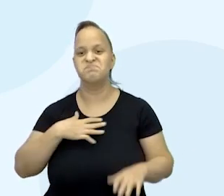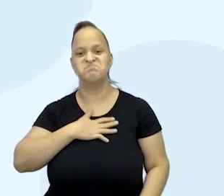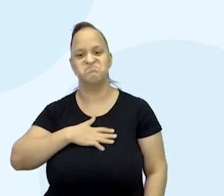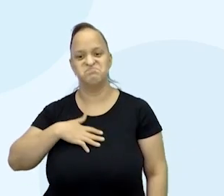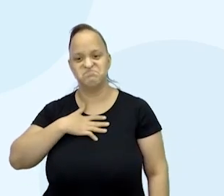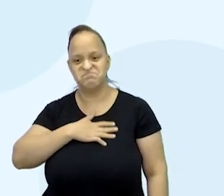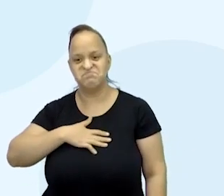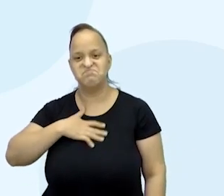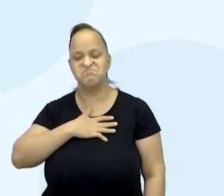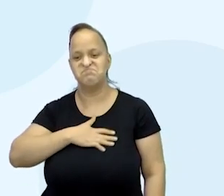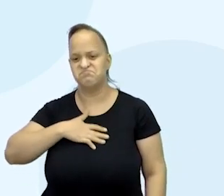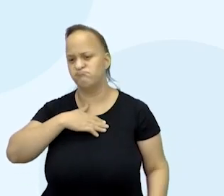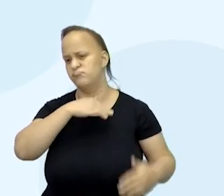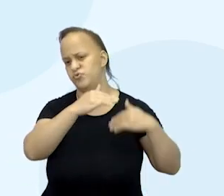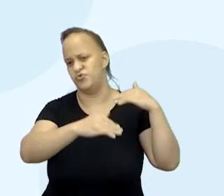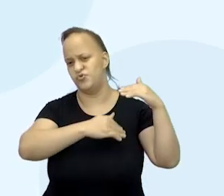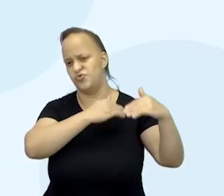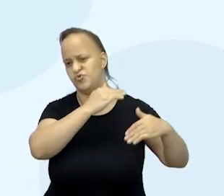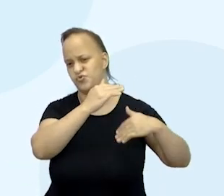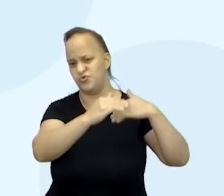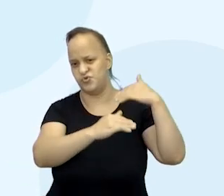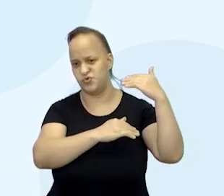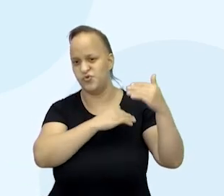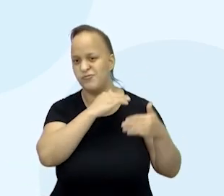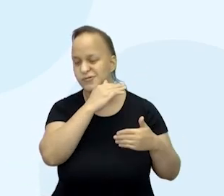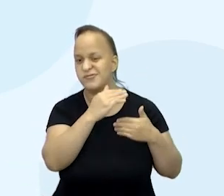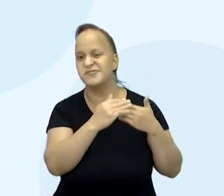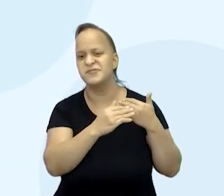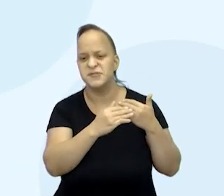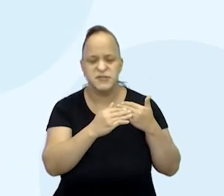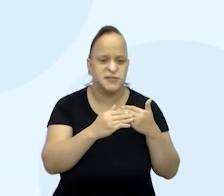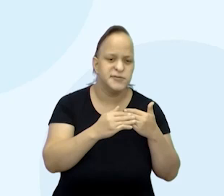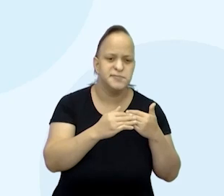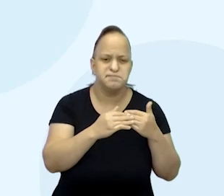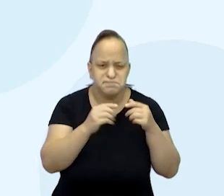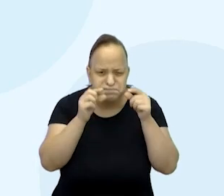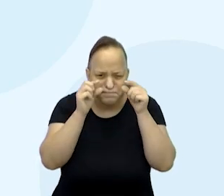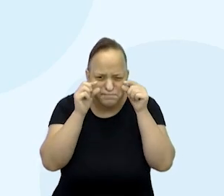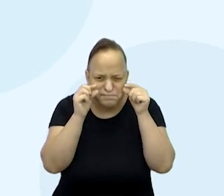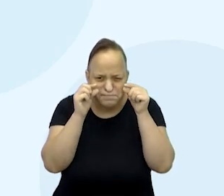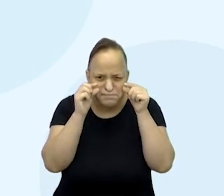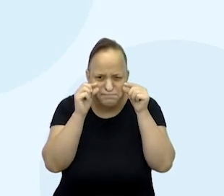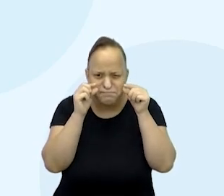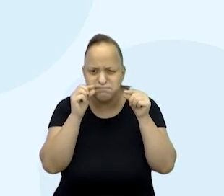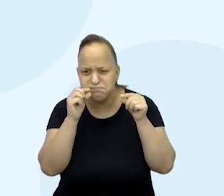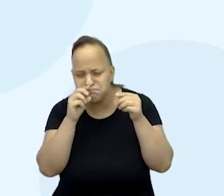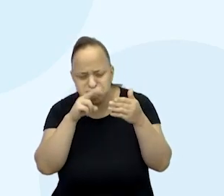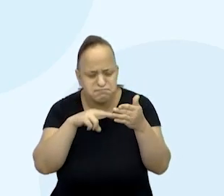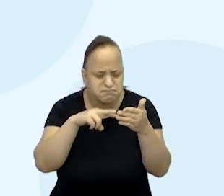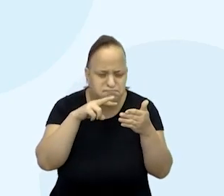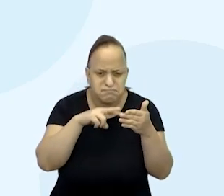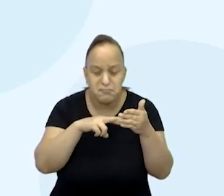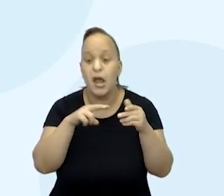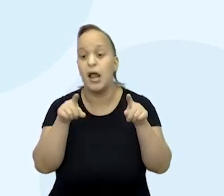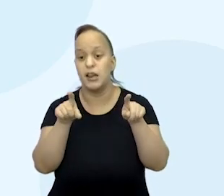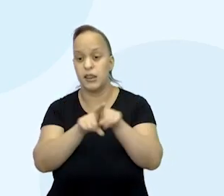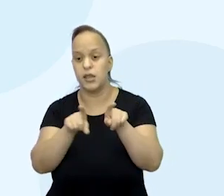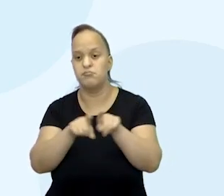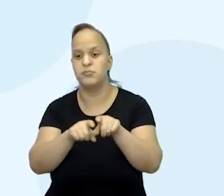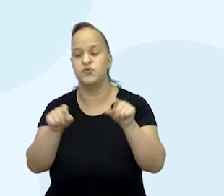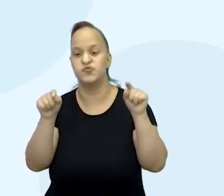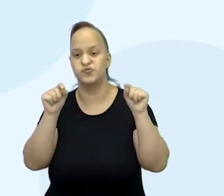que está em grande desenvolvimento, deixa eu ver também, é bem pequenininho, então não dá para ler muito bem, tá? E fala assim: